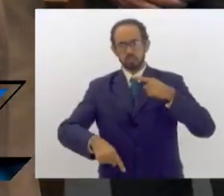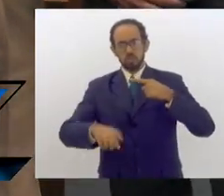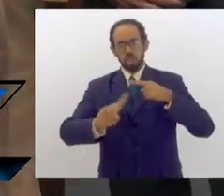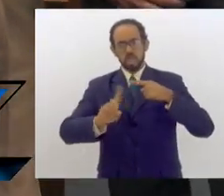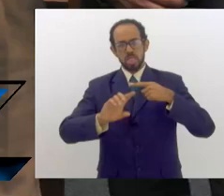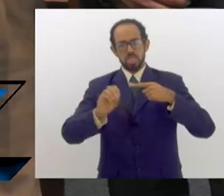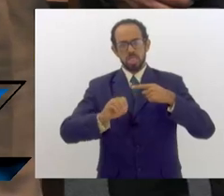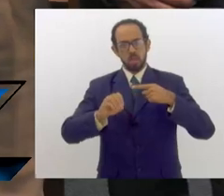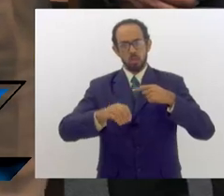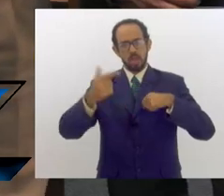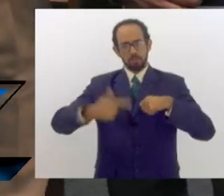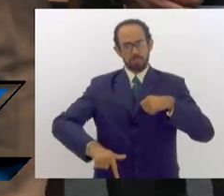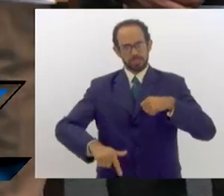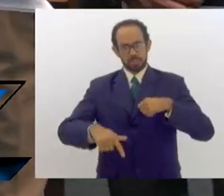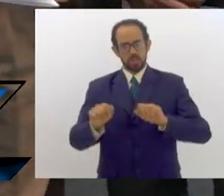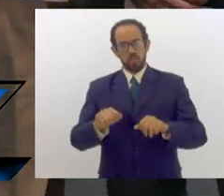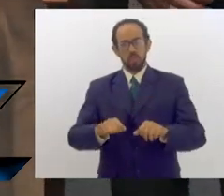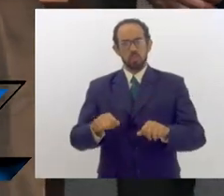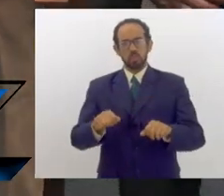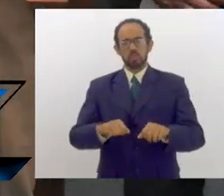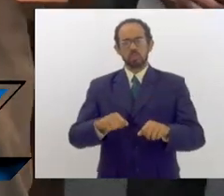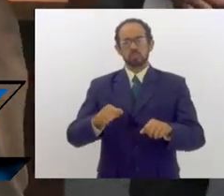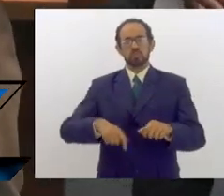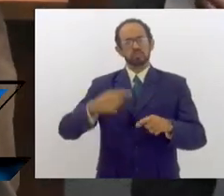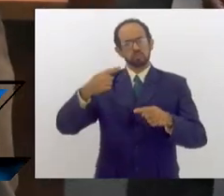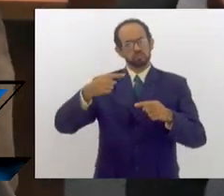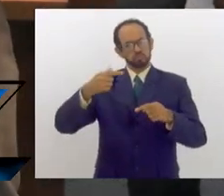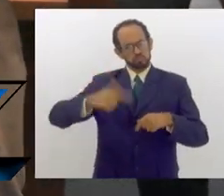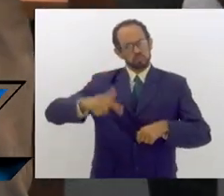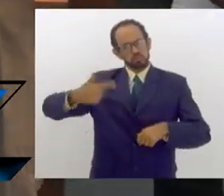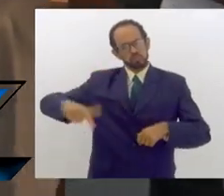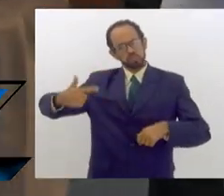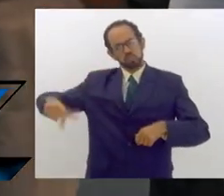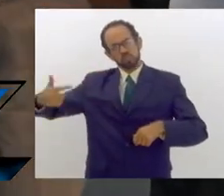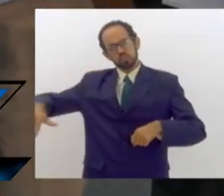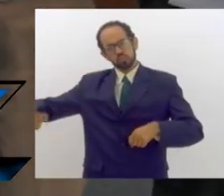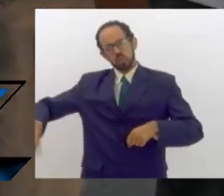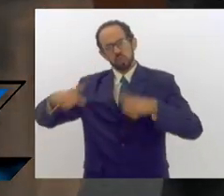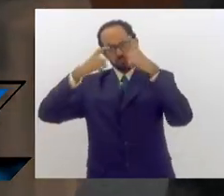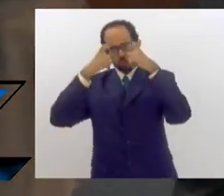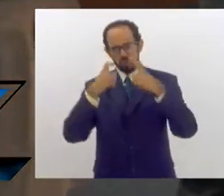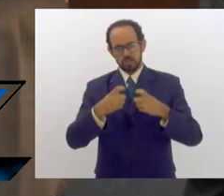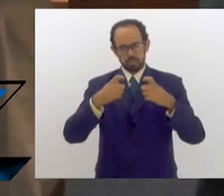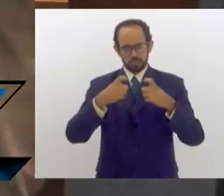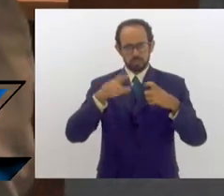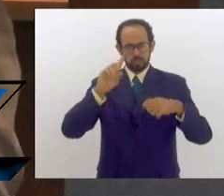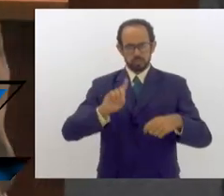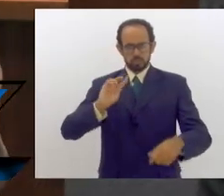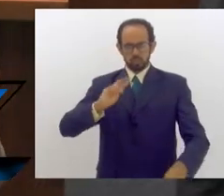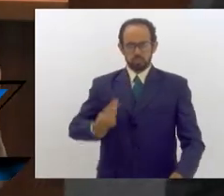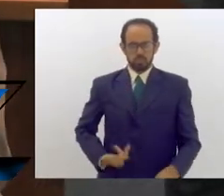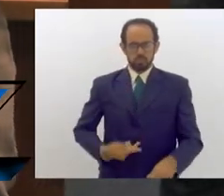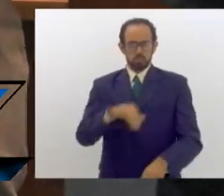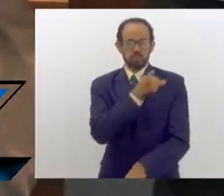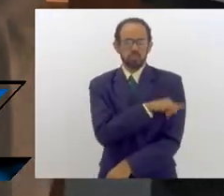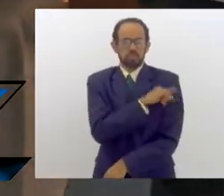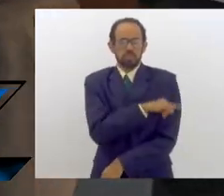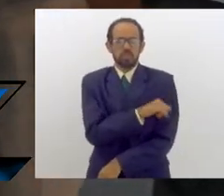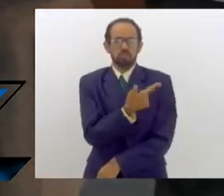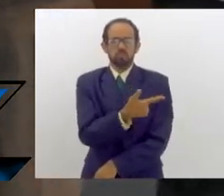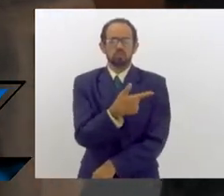repetição das sistemáticas violações de Direitos Humanos Rio de Janeiro 28 de fevereiro de